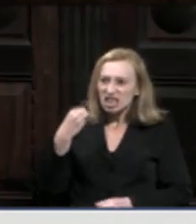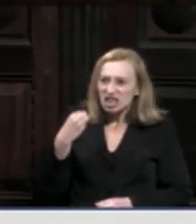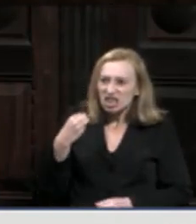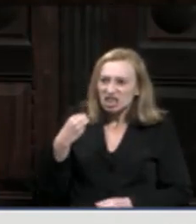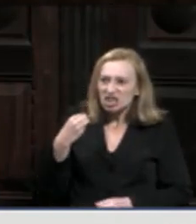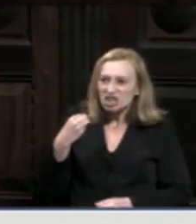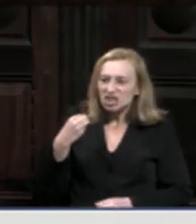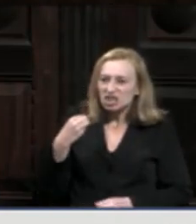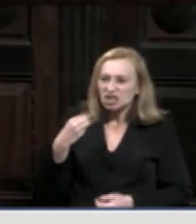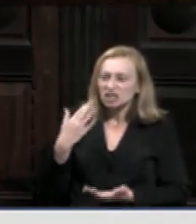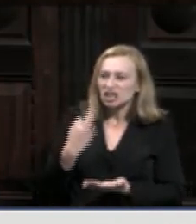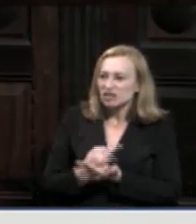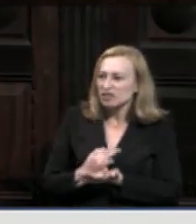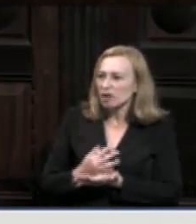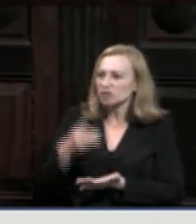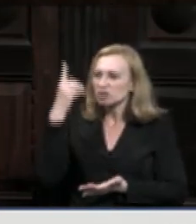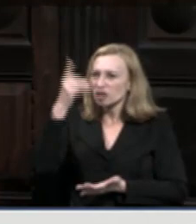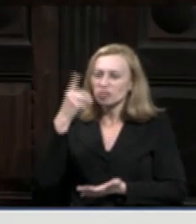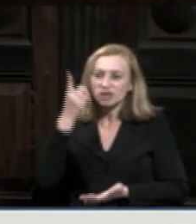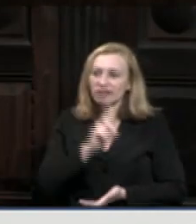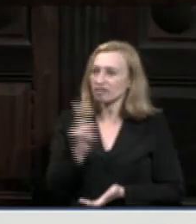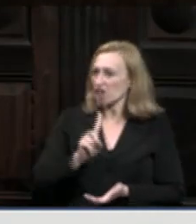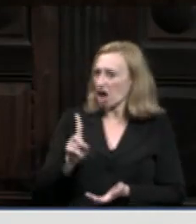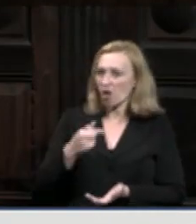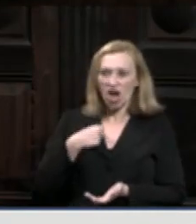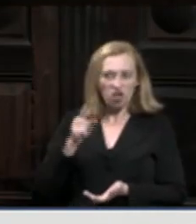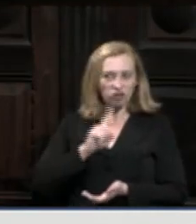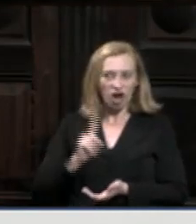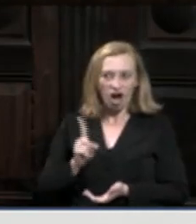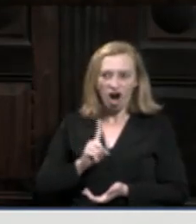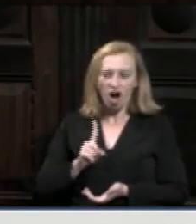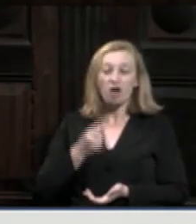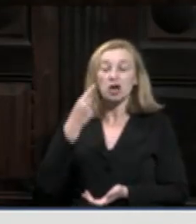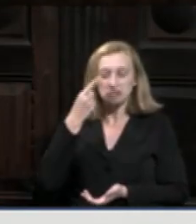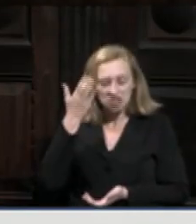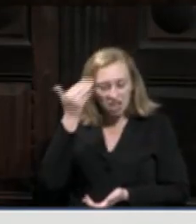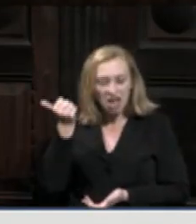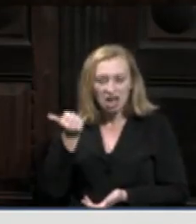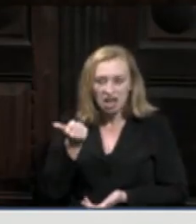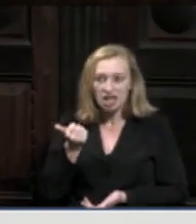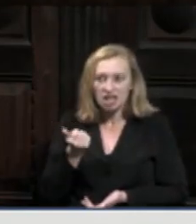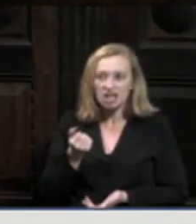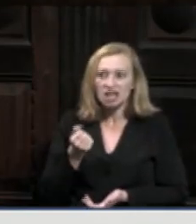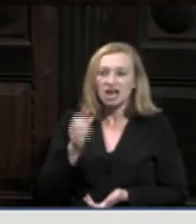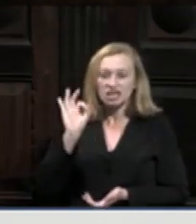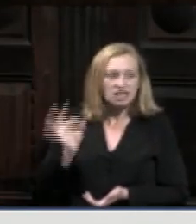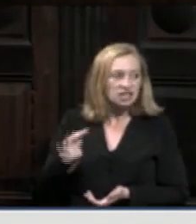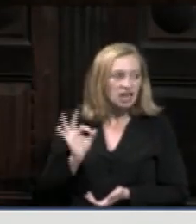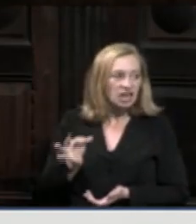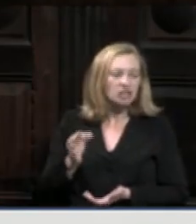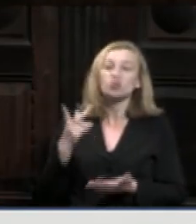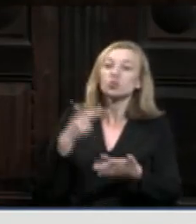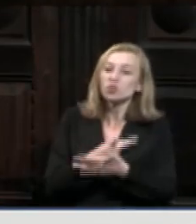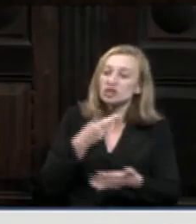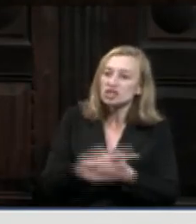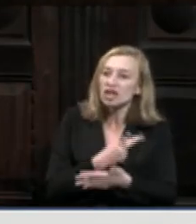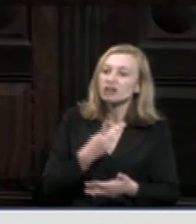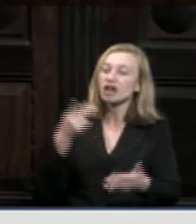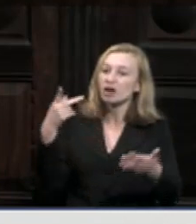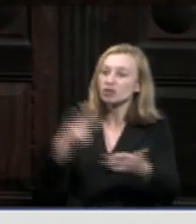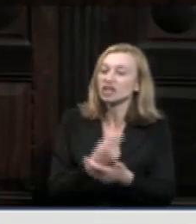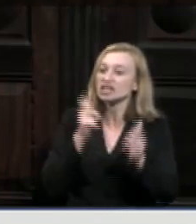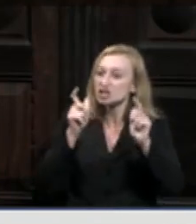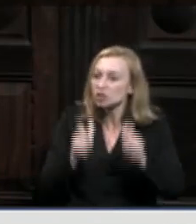tem autoridade para isto. É bom que fique muito claro as imoralidades que tem aqui